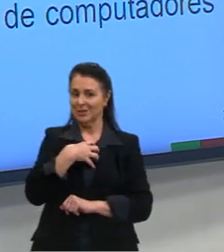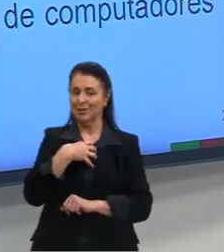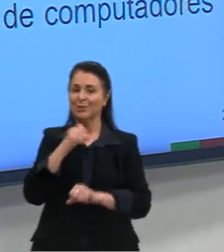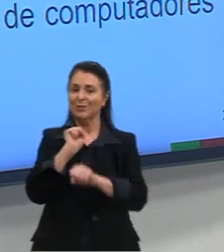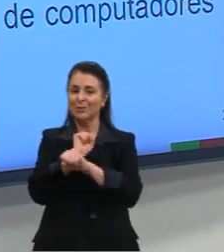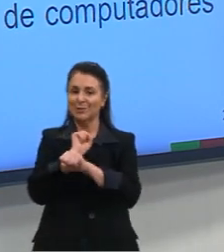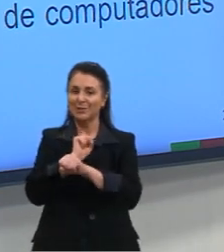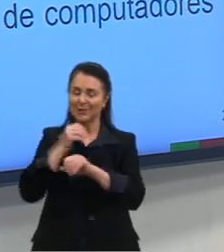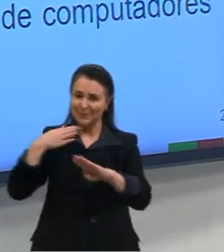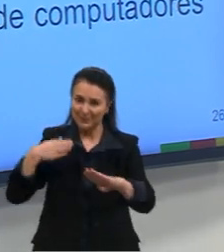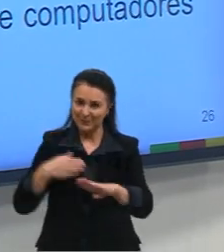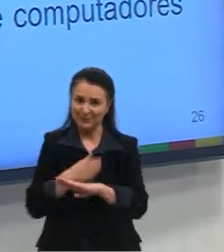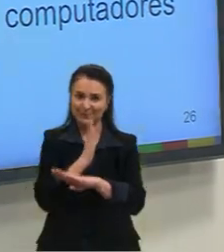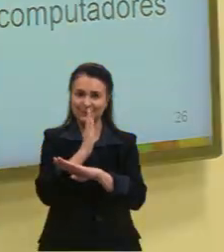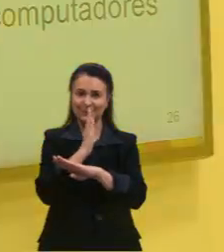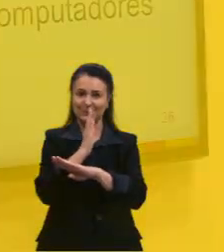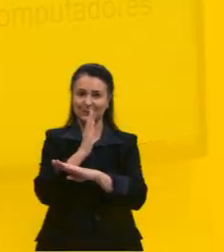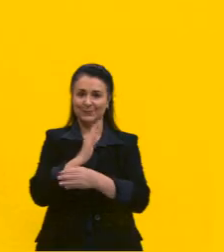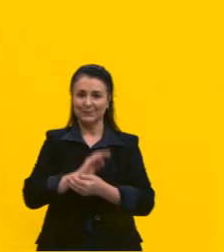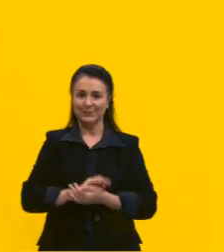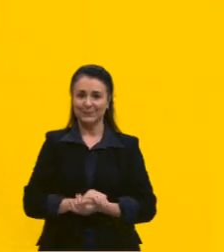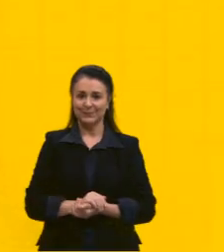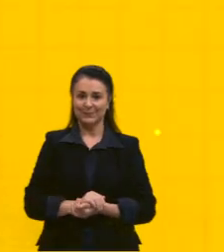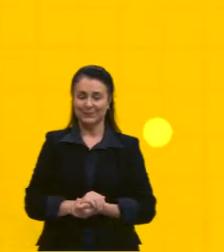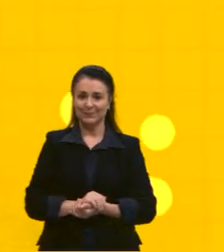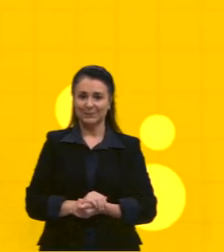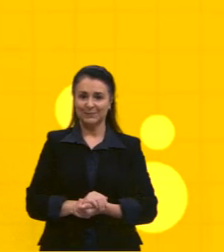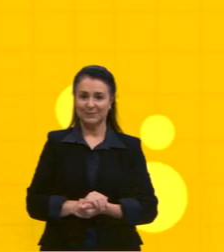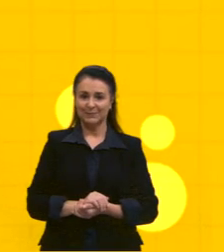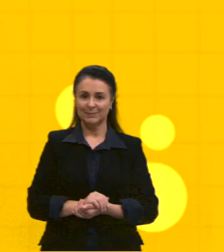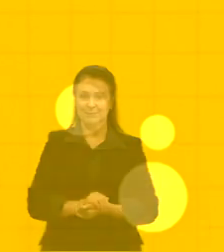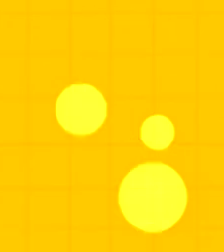vocês lá e para o senhor passar E aí